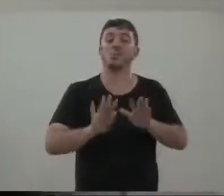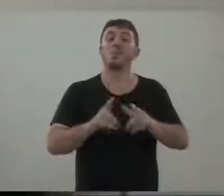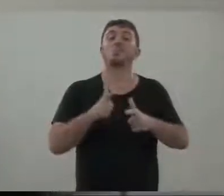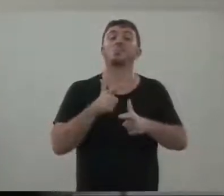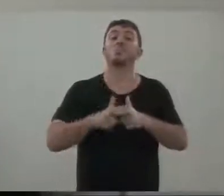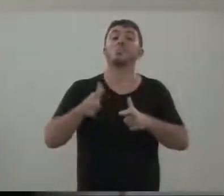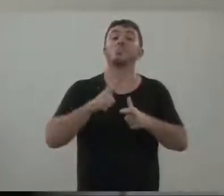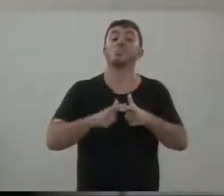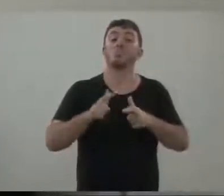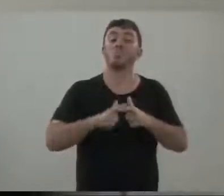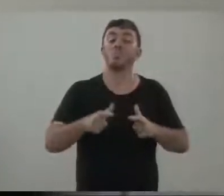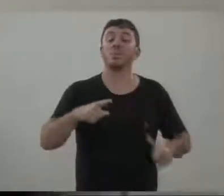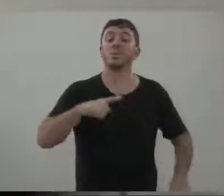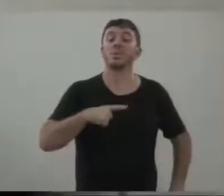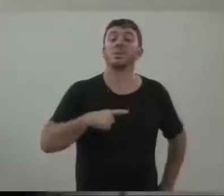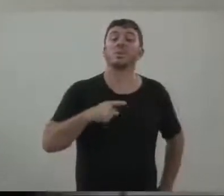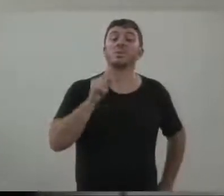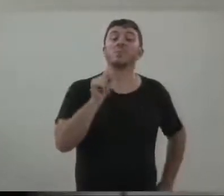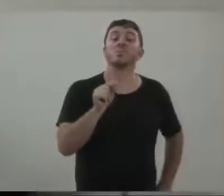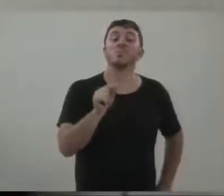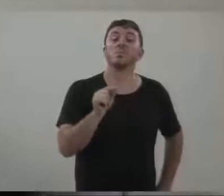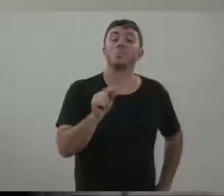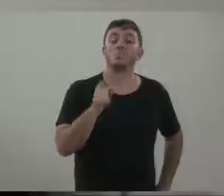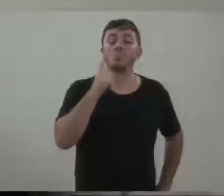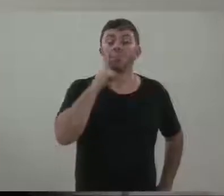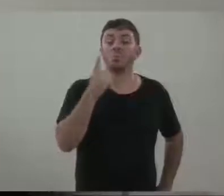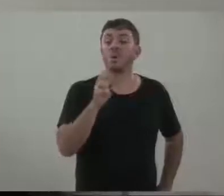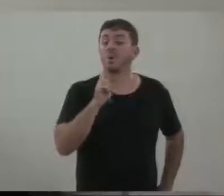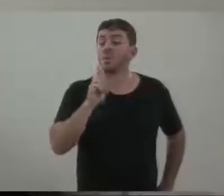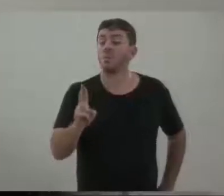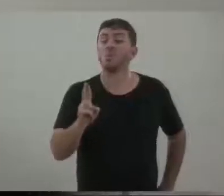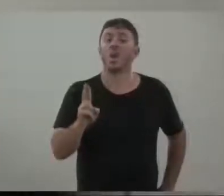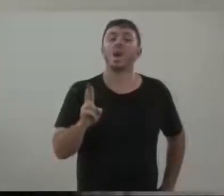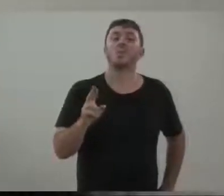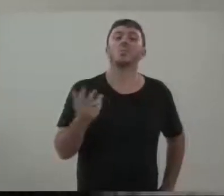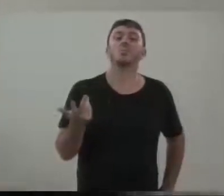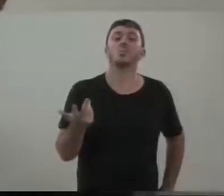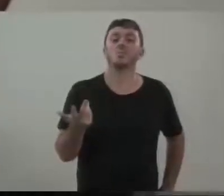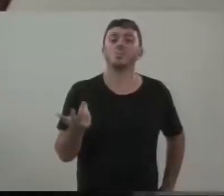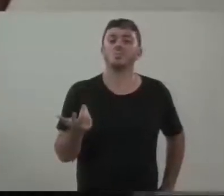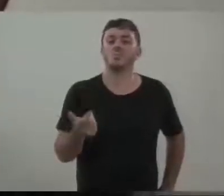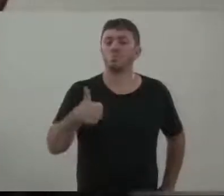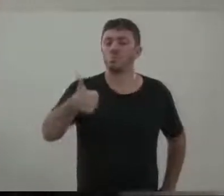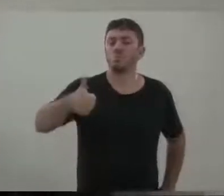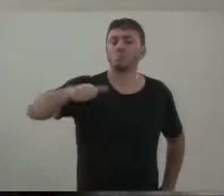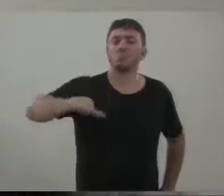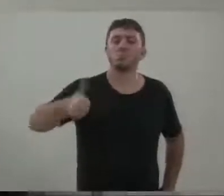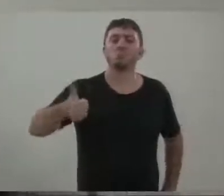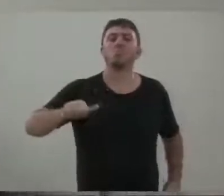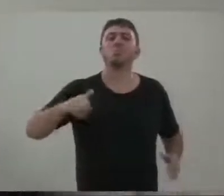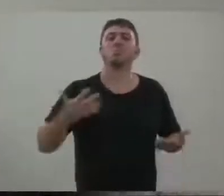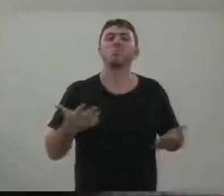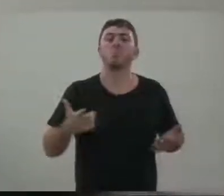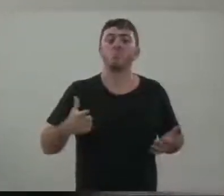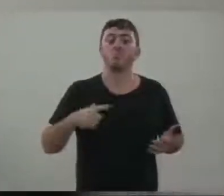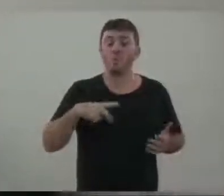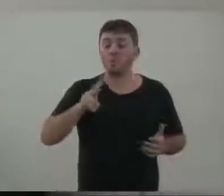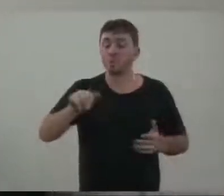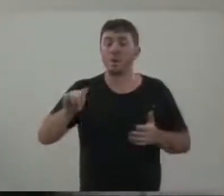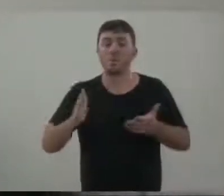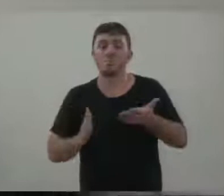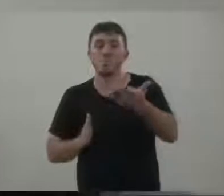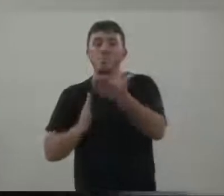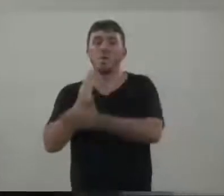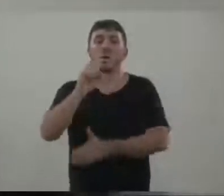o resultado disso, né? Se haverá progressão continuada, uma promoção automática, ou